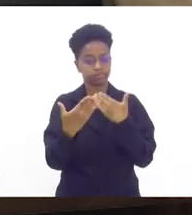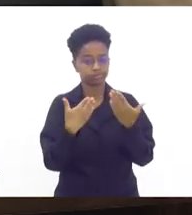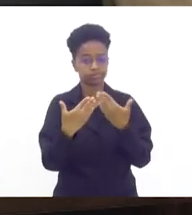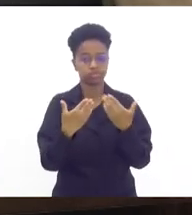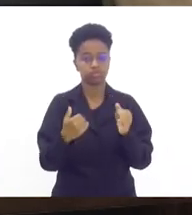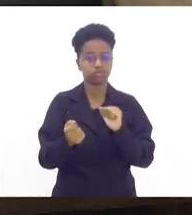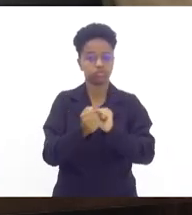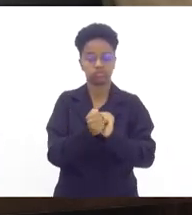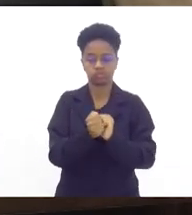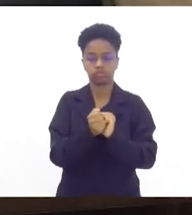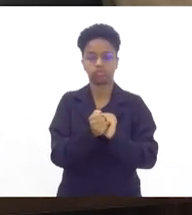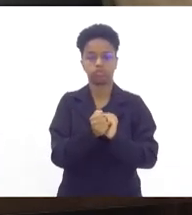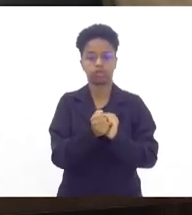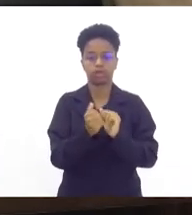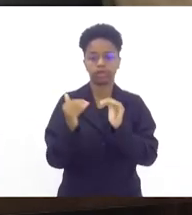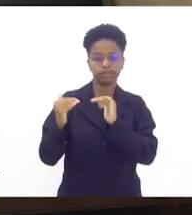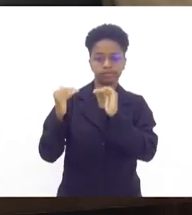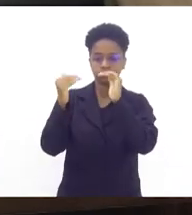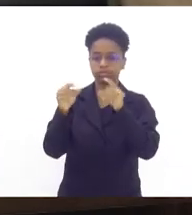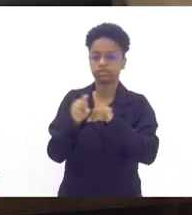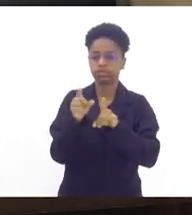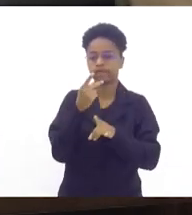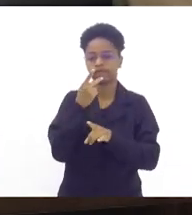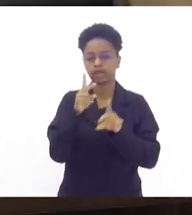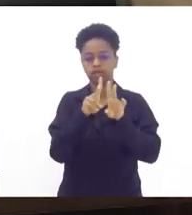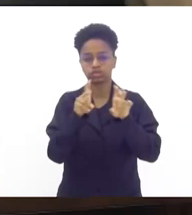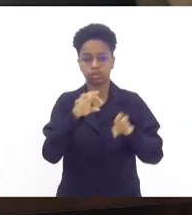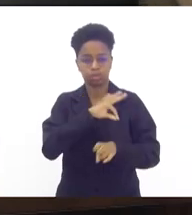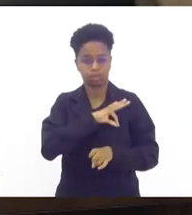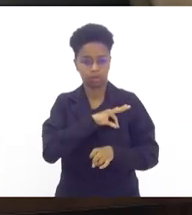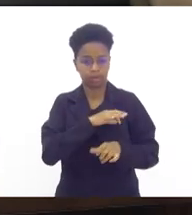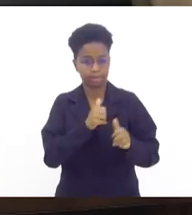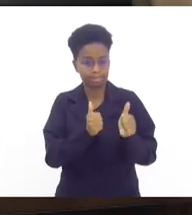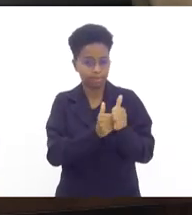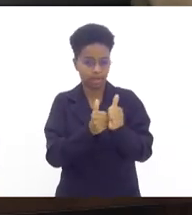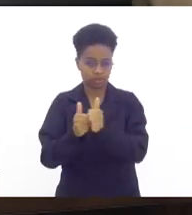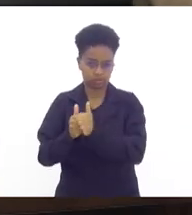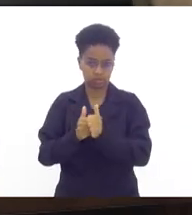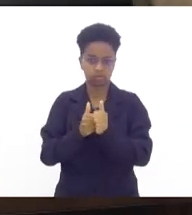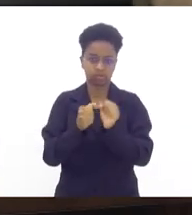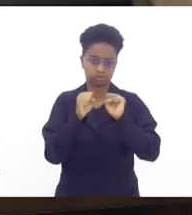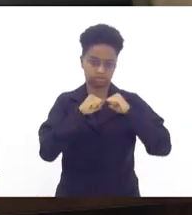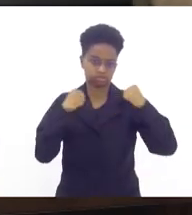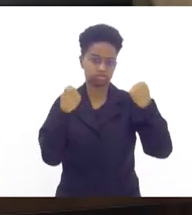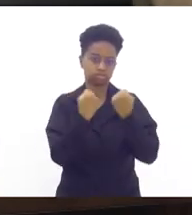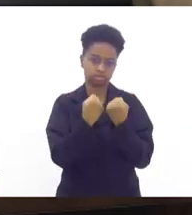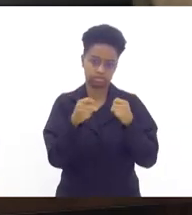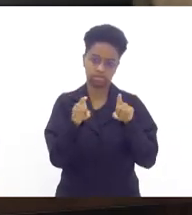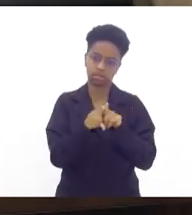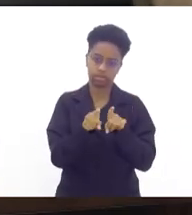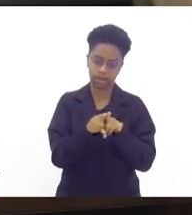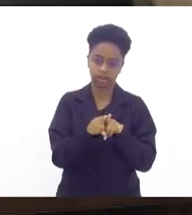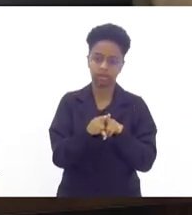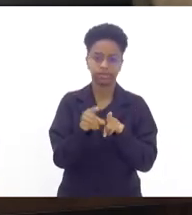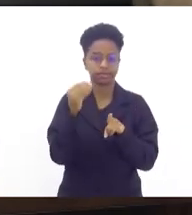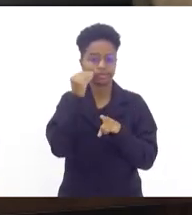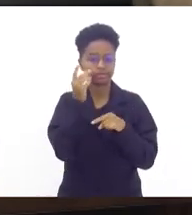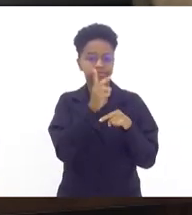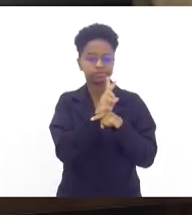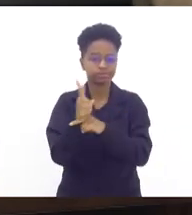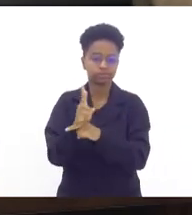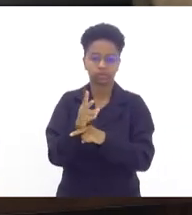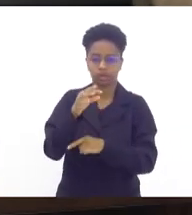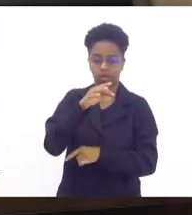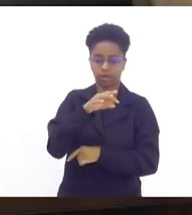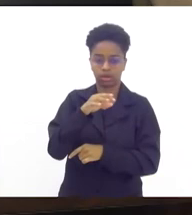fala assim muito dos batalhões né em torno do Estado ali também dos estádios né também né junto com a guarda municipal eu